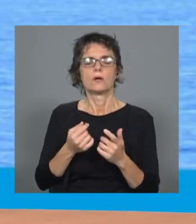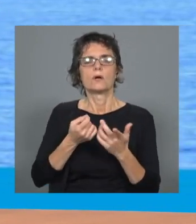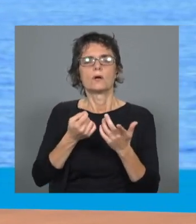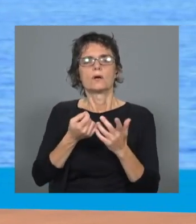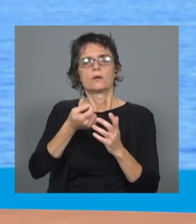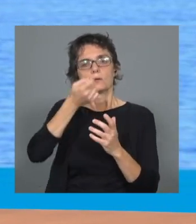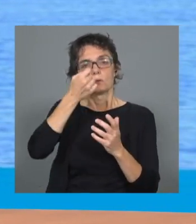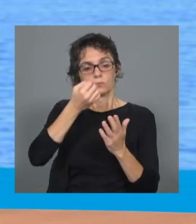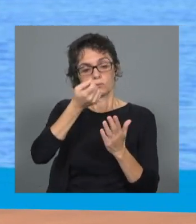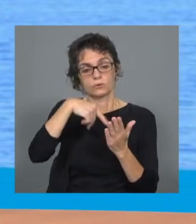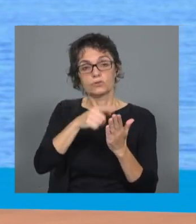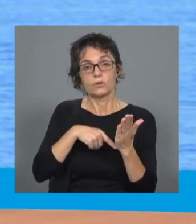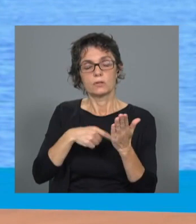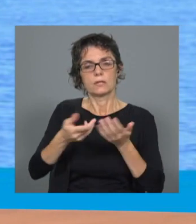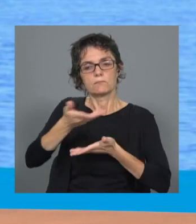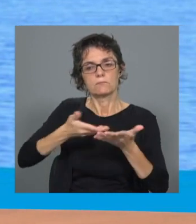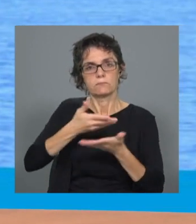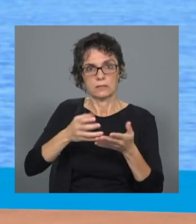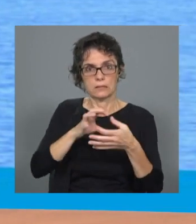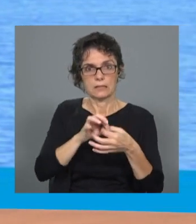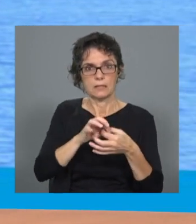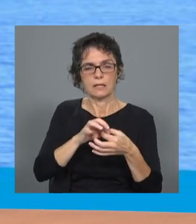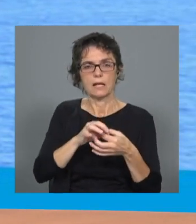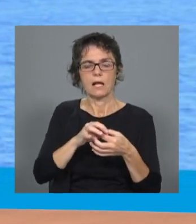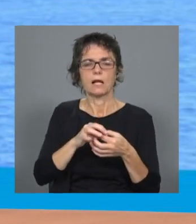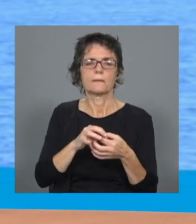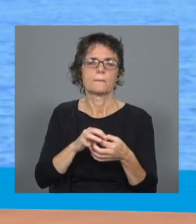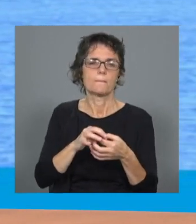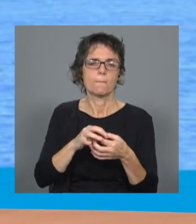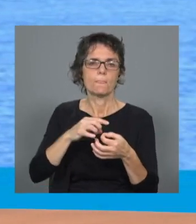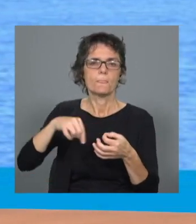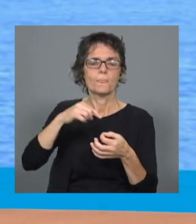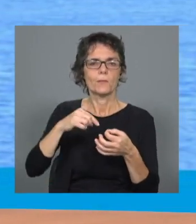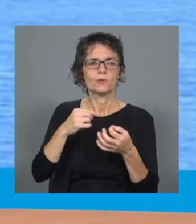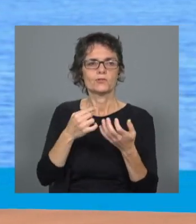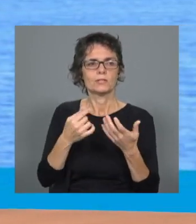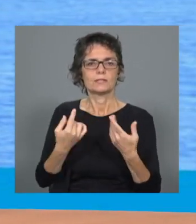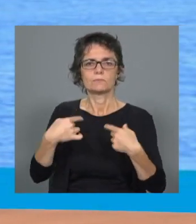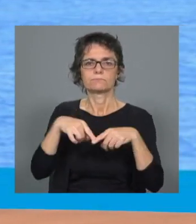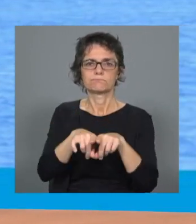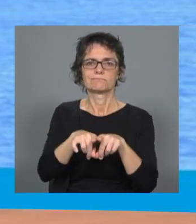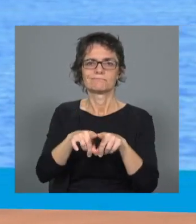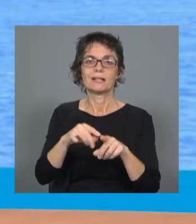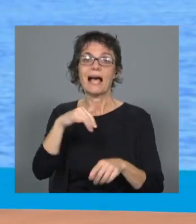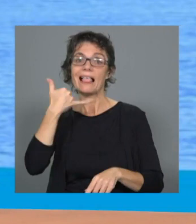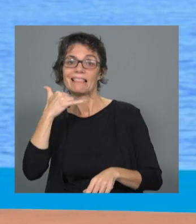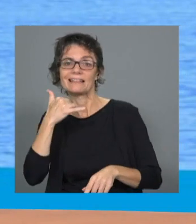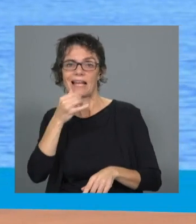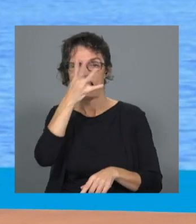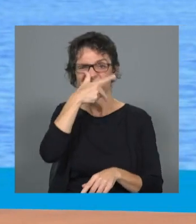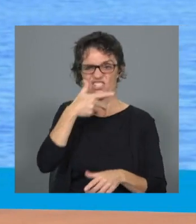partilha, em que vemos, num em concreto, a alegria e a tristeza a conversarem, elas próprias